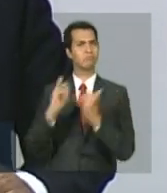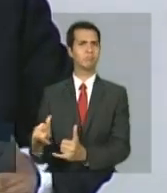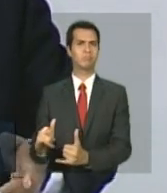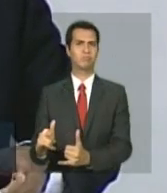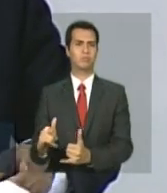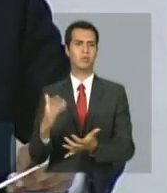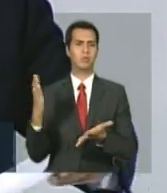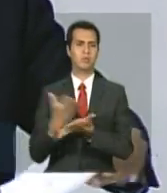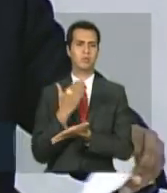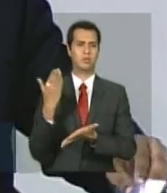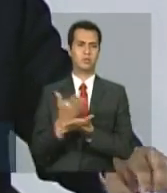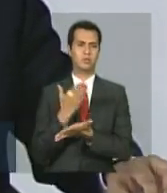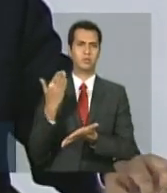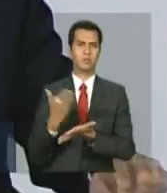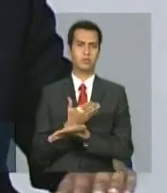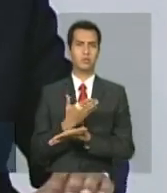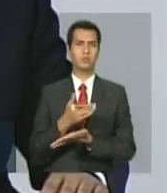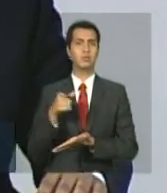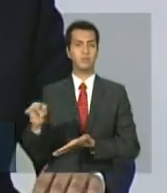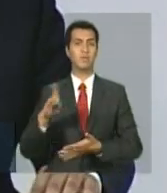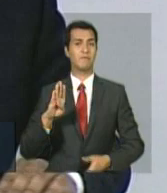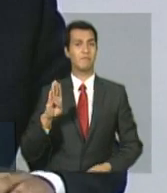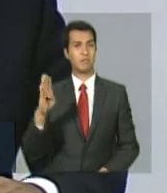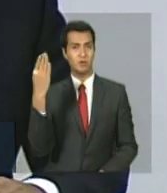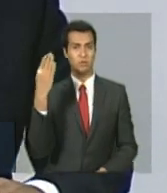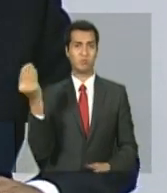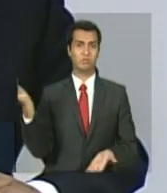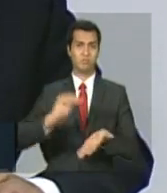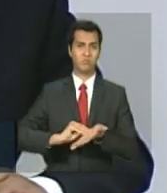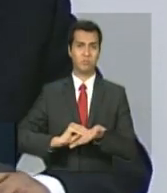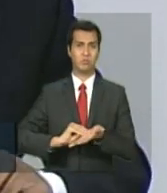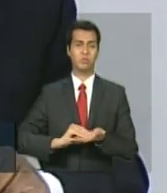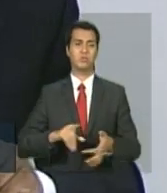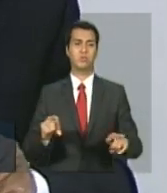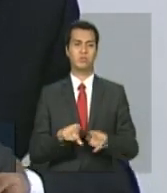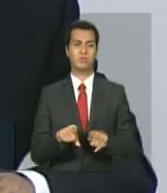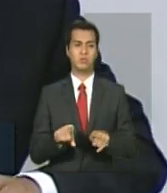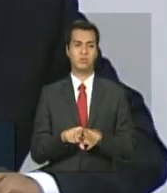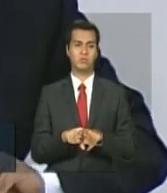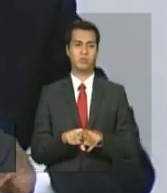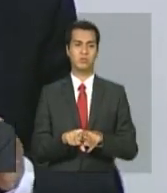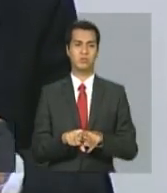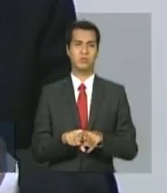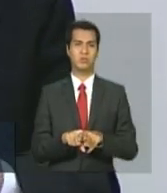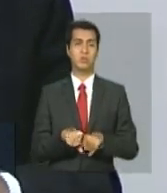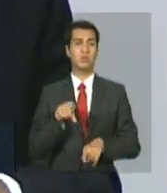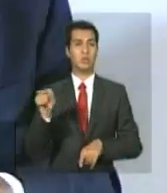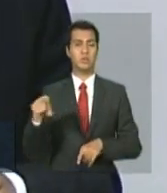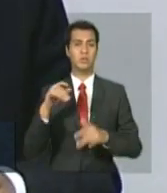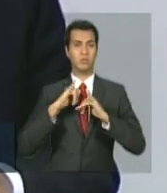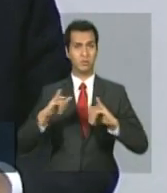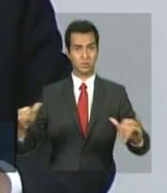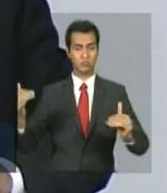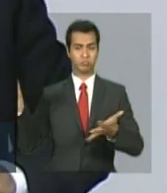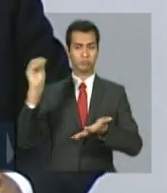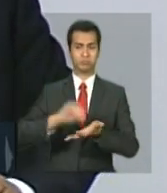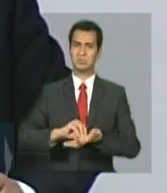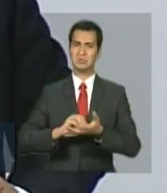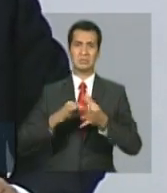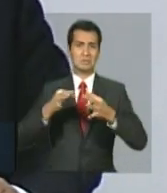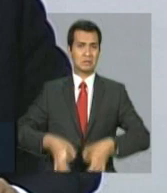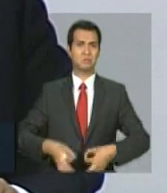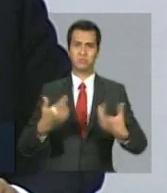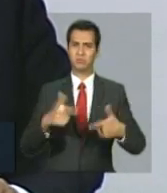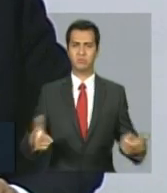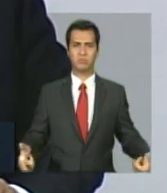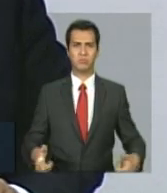a publicação de informações que são falsas, a publicação de informações que não tem consistência e